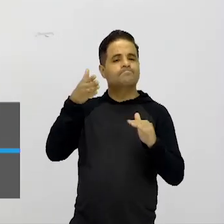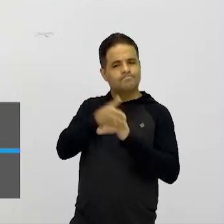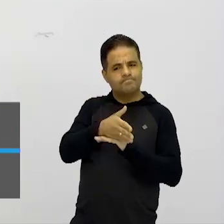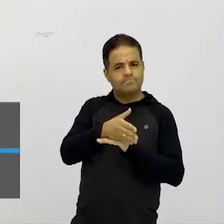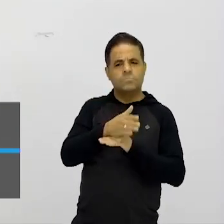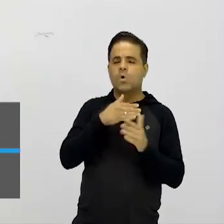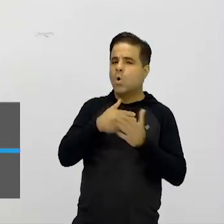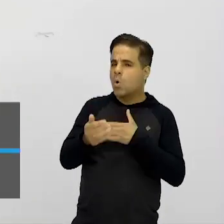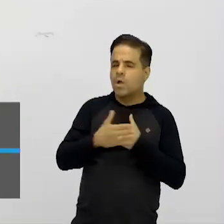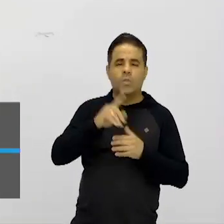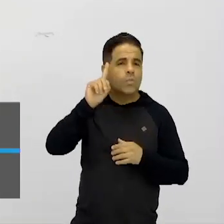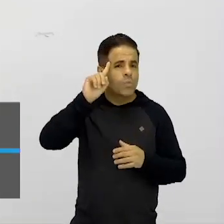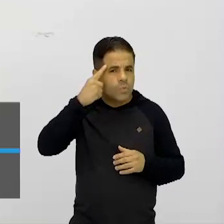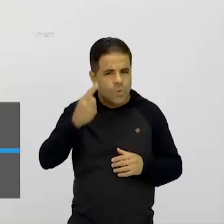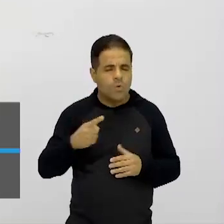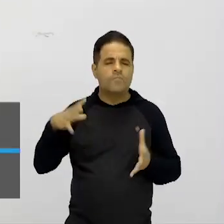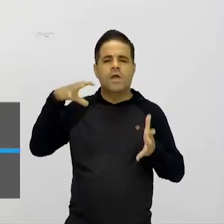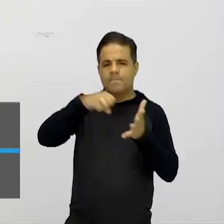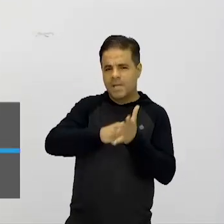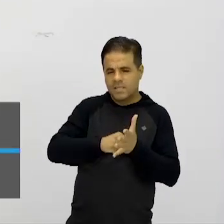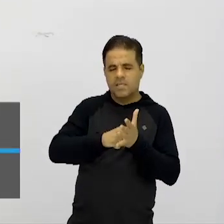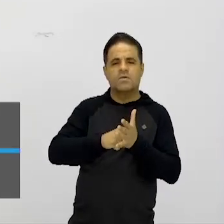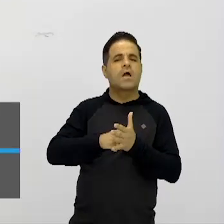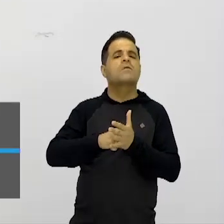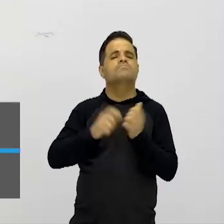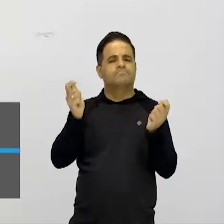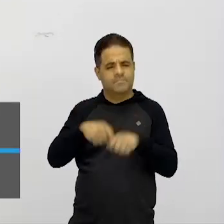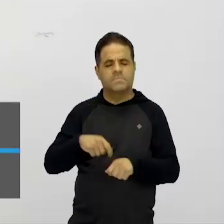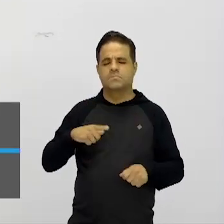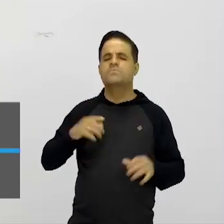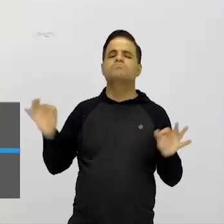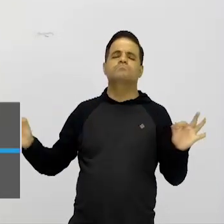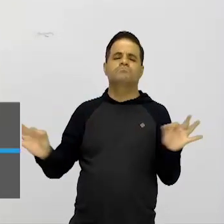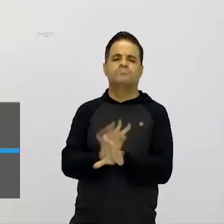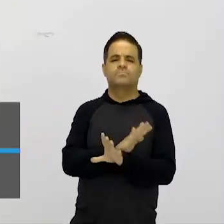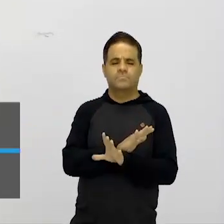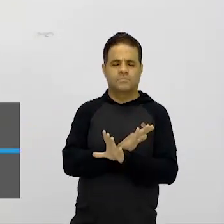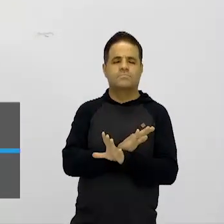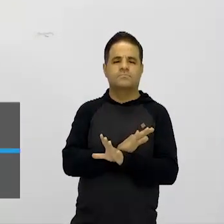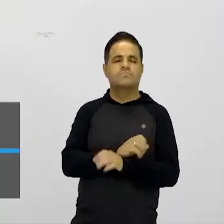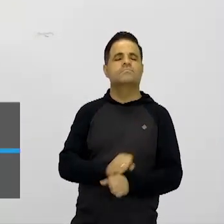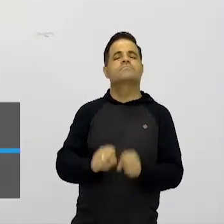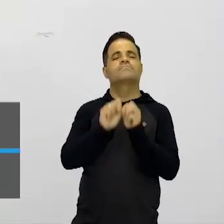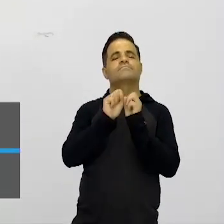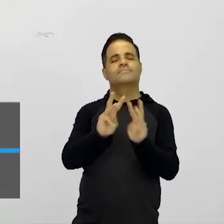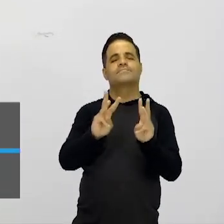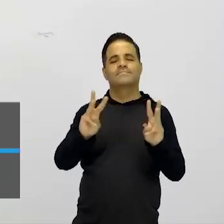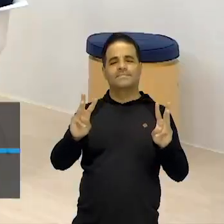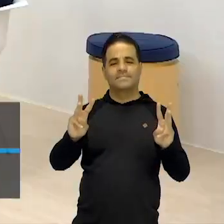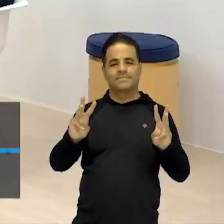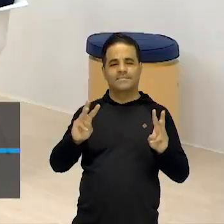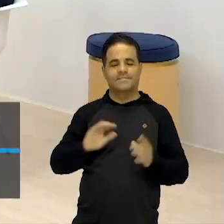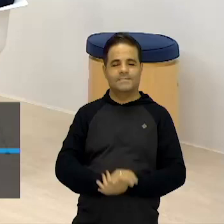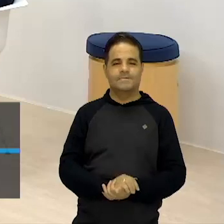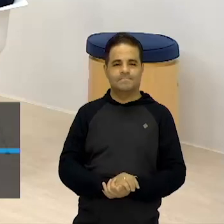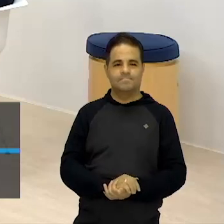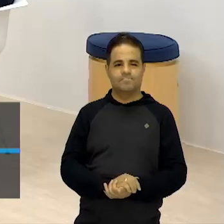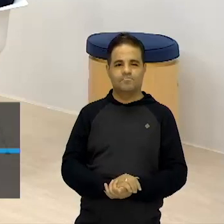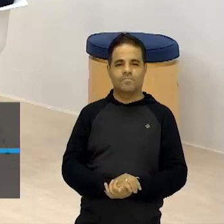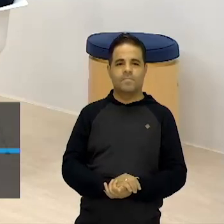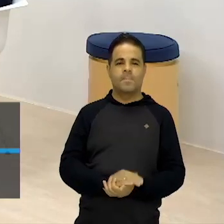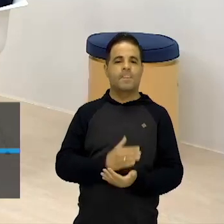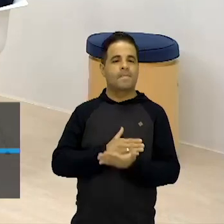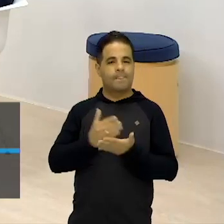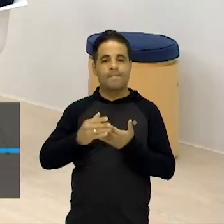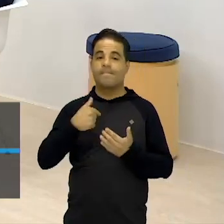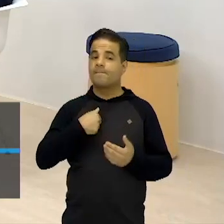www.novoensinomedio.educacal.sp.gov.br. Então, qualquer dúvida a respeito da rematrícula, da matrícula, está tudo aqui nesse site. Então, vamos começar, Nilza? Vamos.